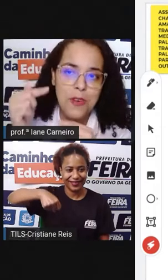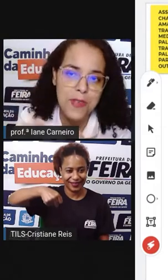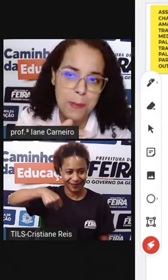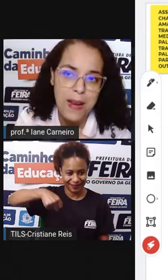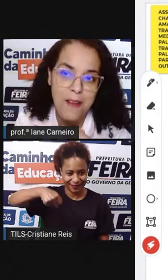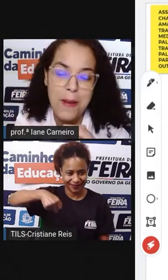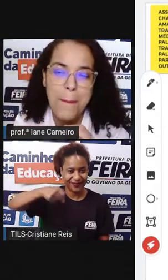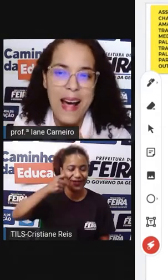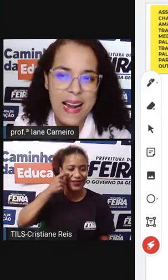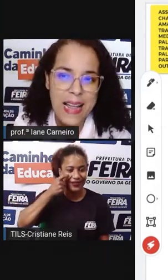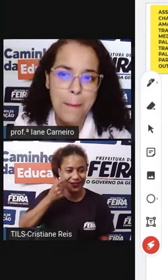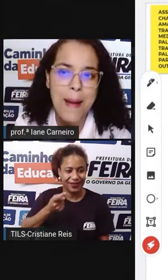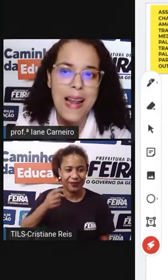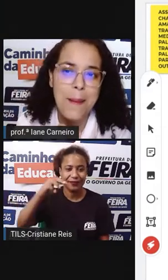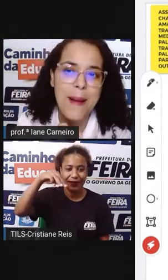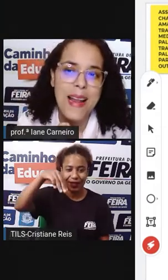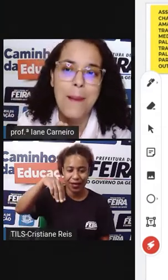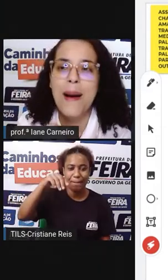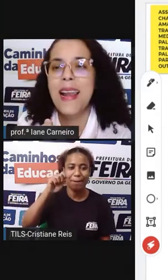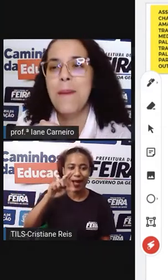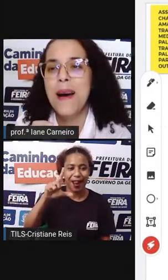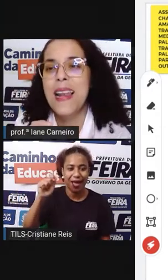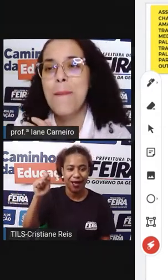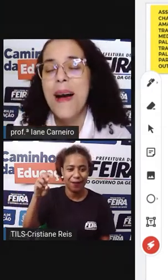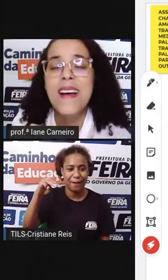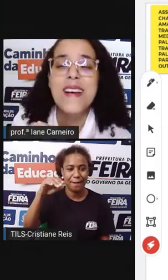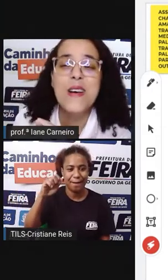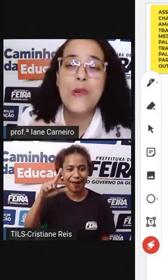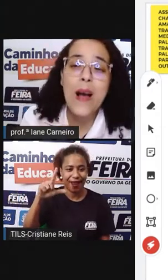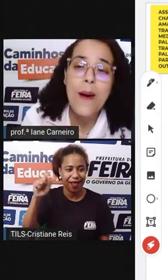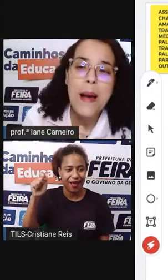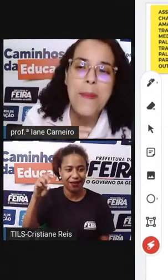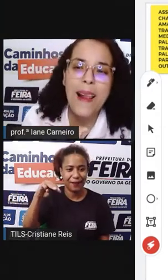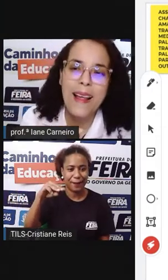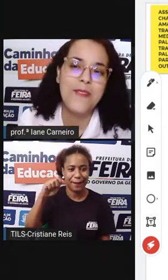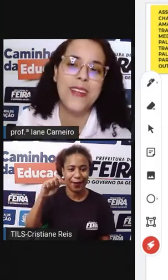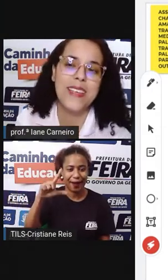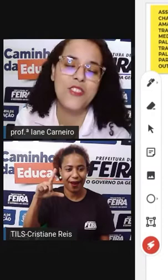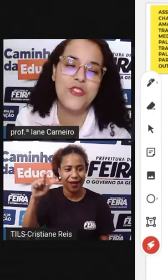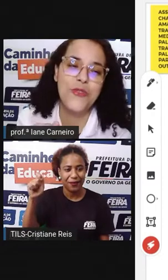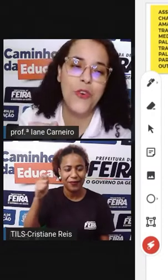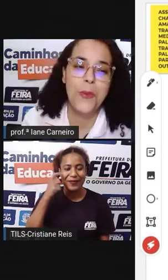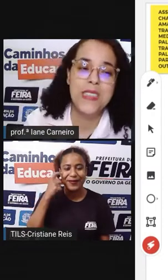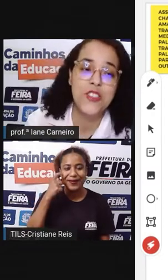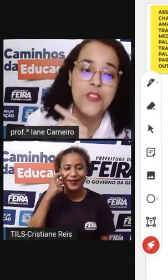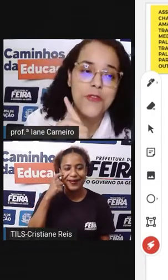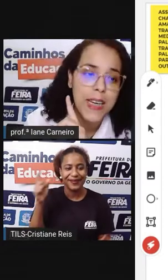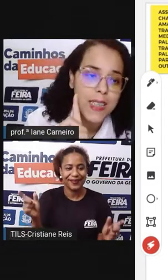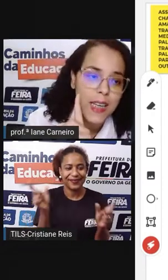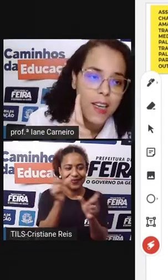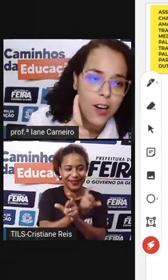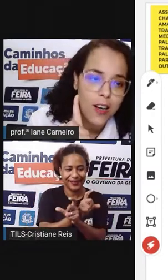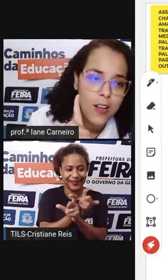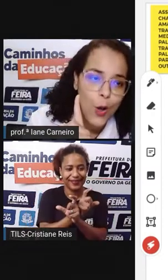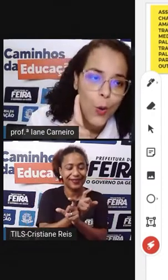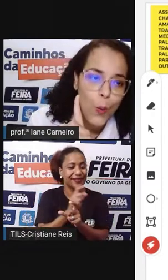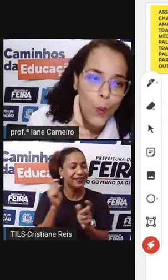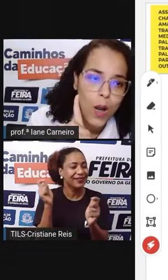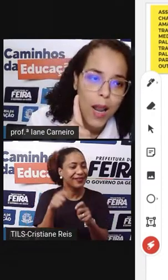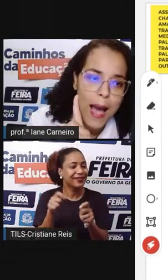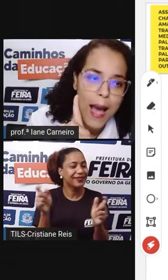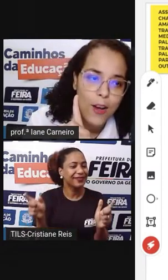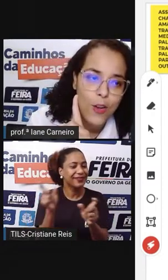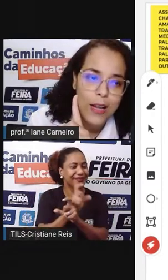mais de uma vez a palavra mala, mala, mala, mala, mala, mala. Qual é a palavra que a gente forma se a gente inverter, ó,